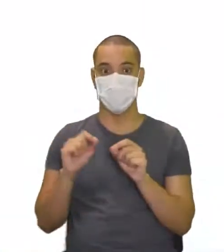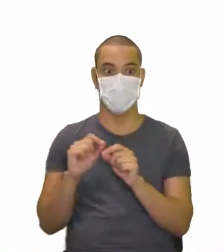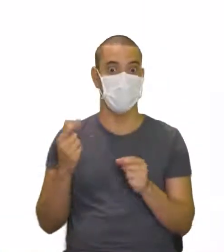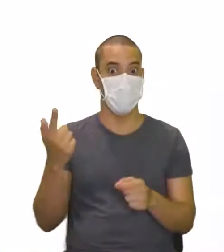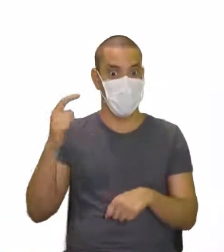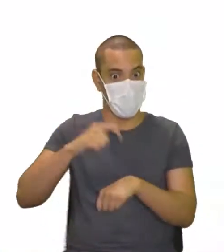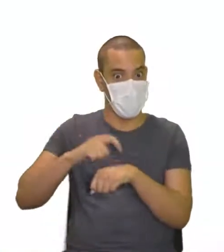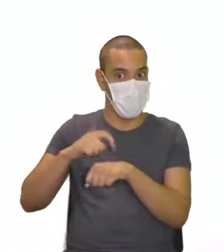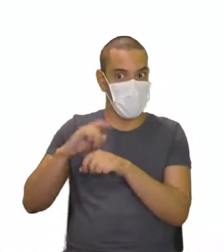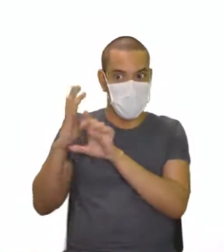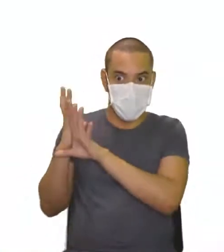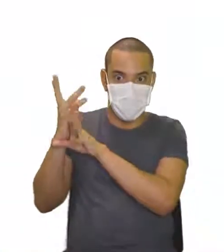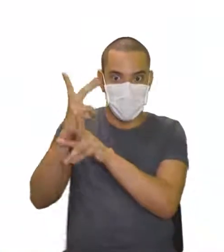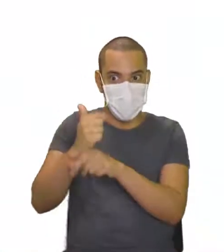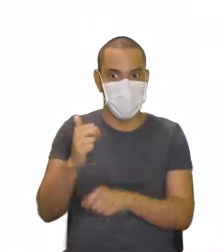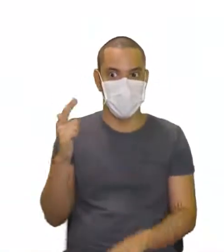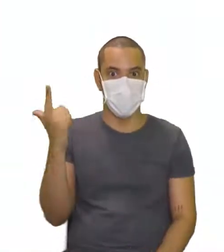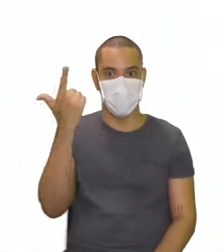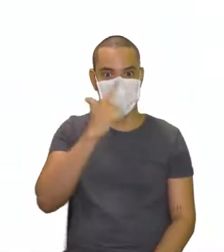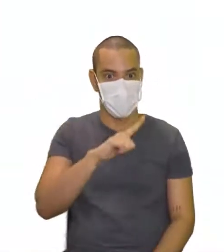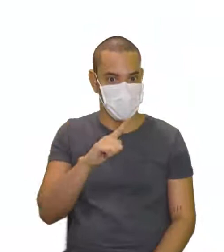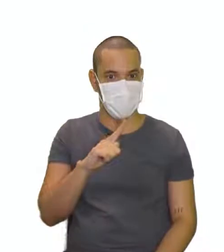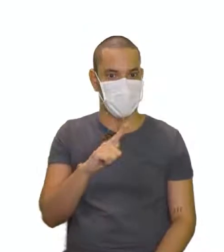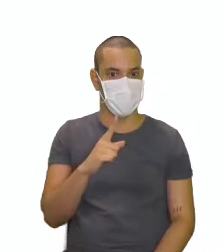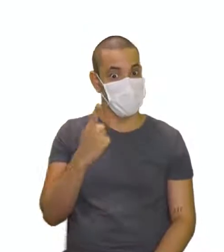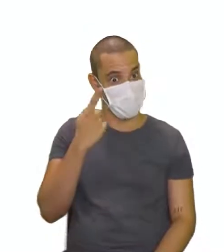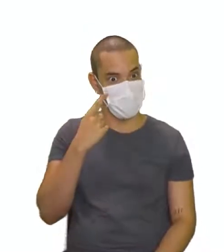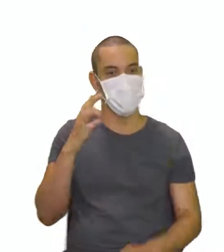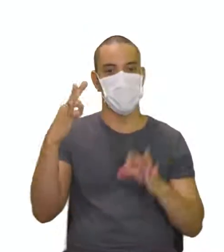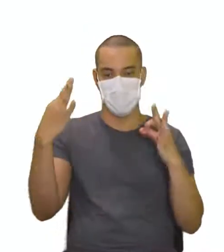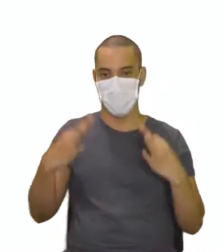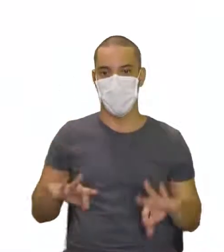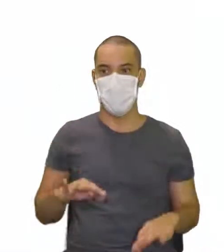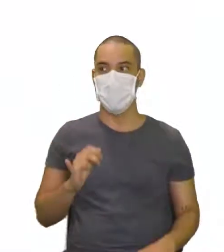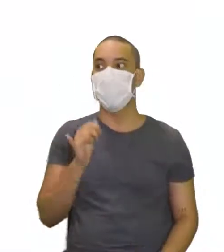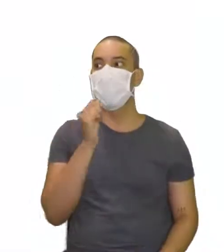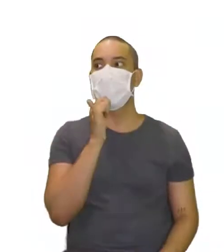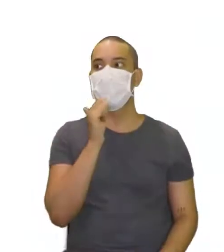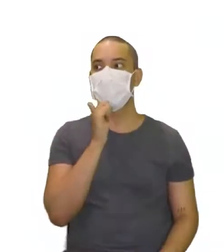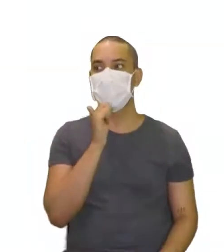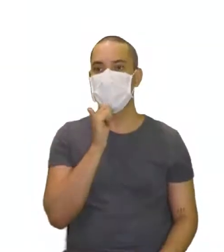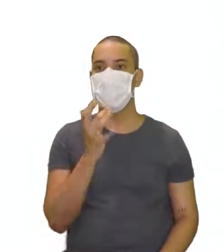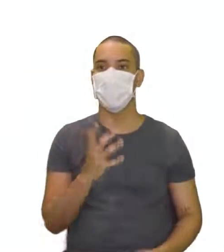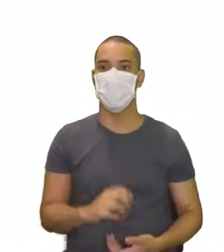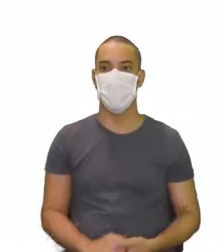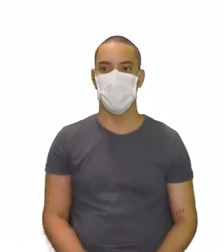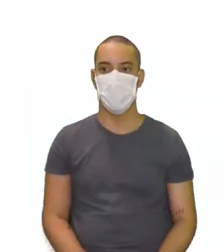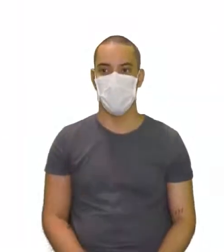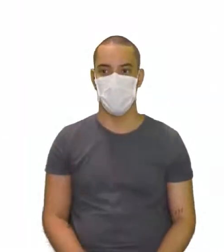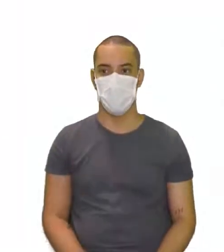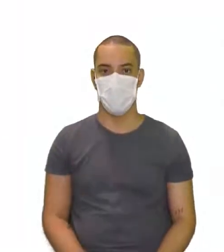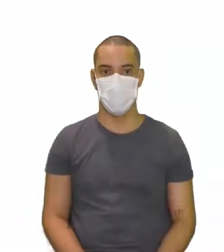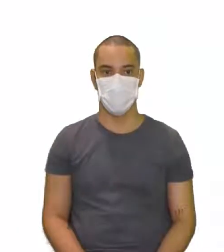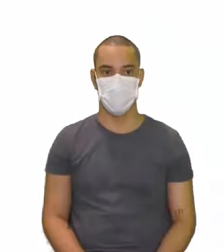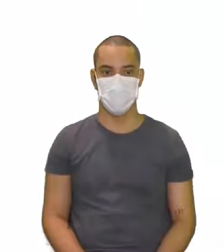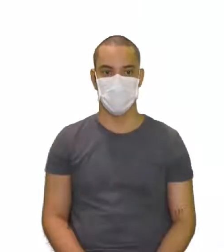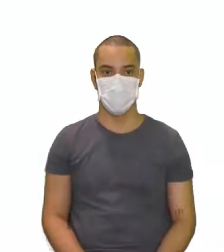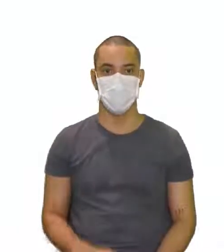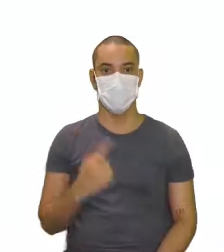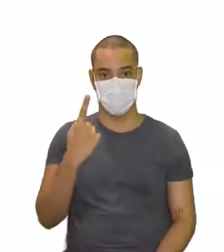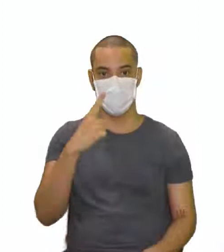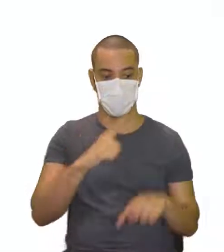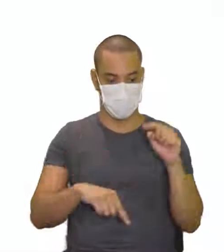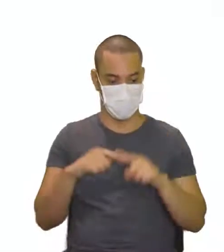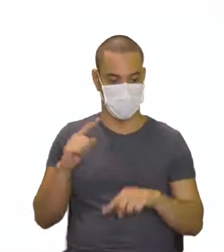Com certeza. Vamos recuperar através de um exemplo aqui. Olha só. Em um aparelho